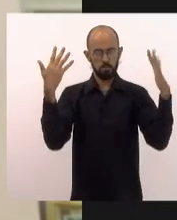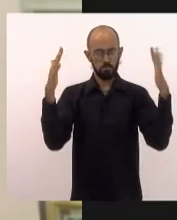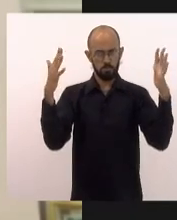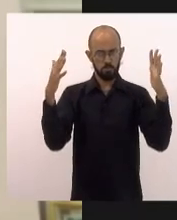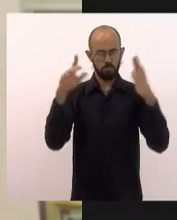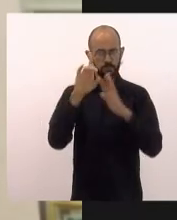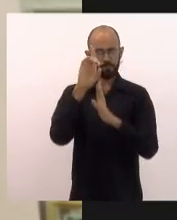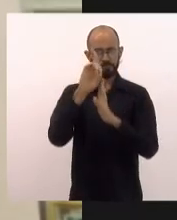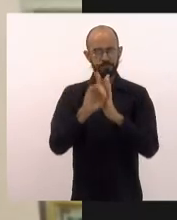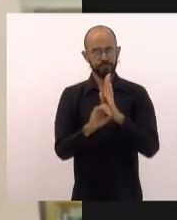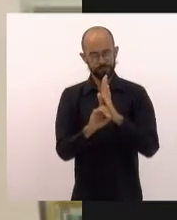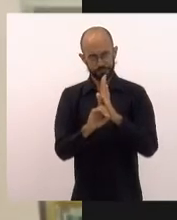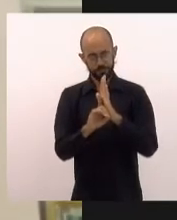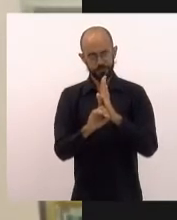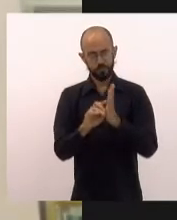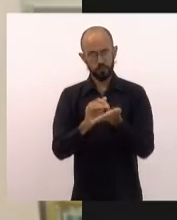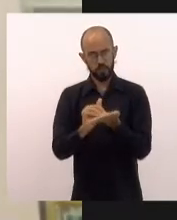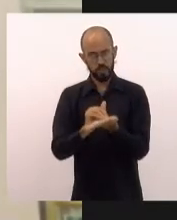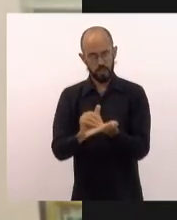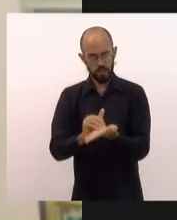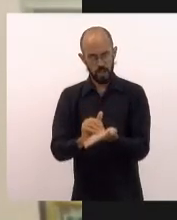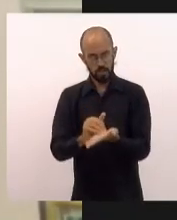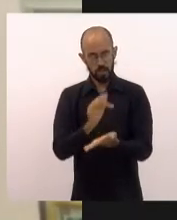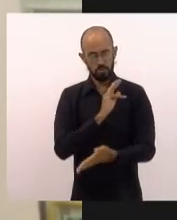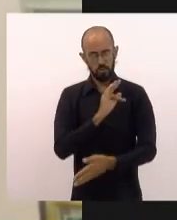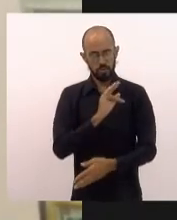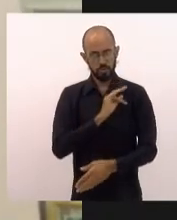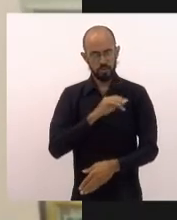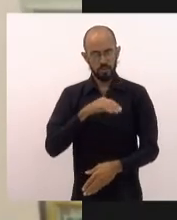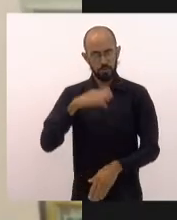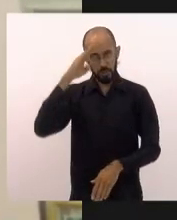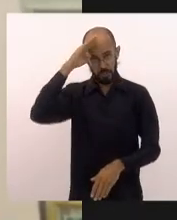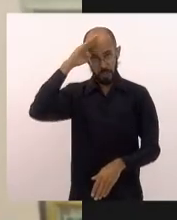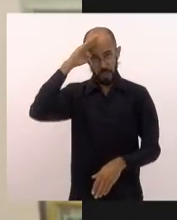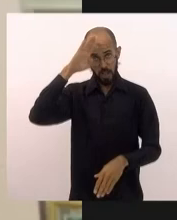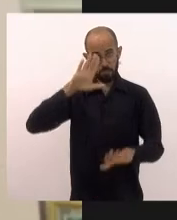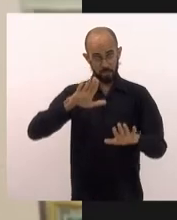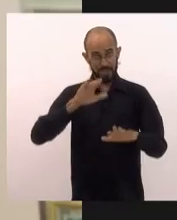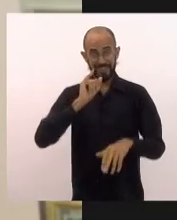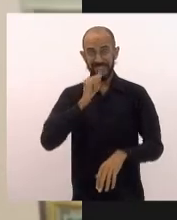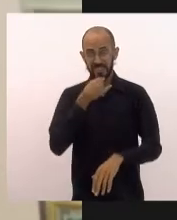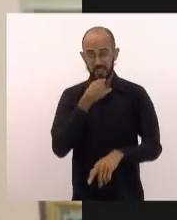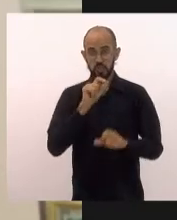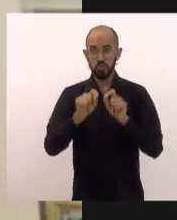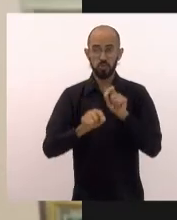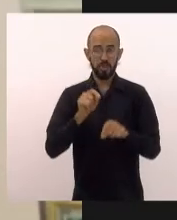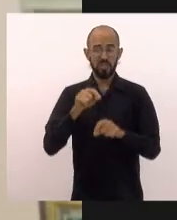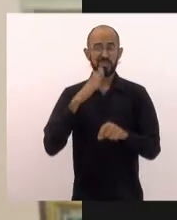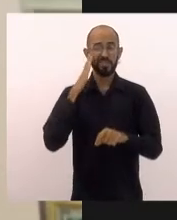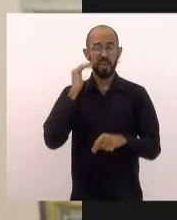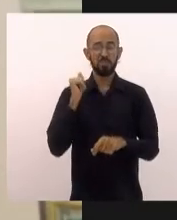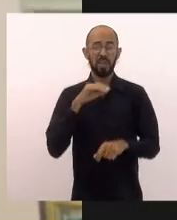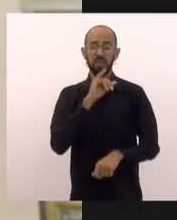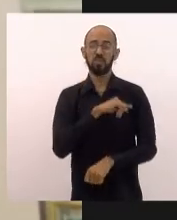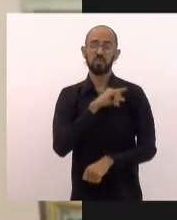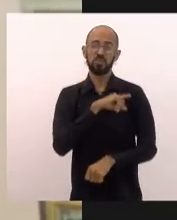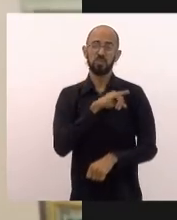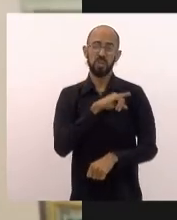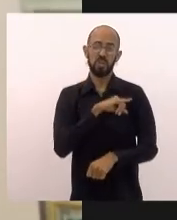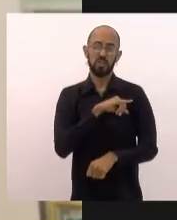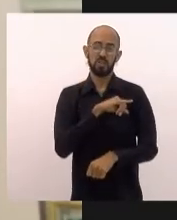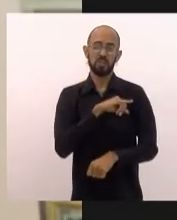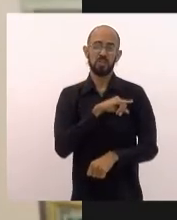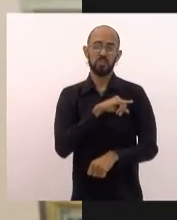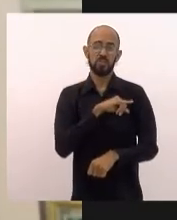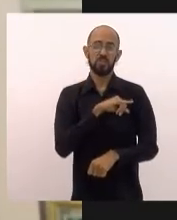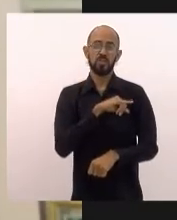declarações do secretário da Polícia Militar, é muito triste saber que o Rio de Janeiro,